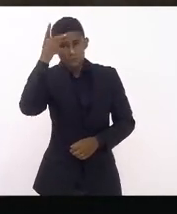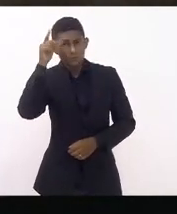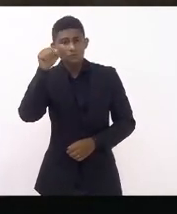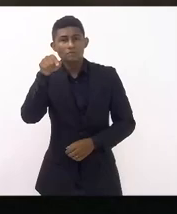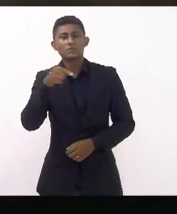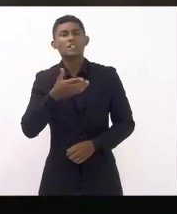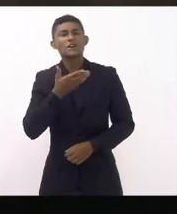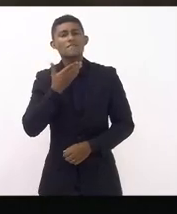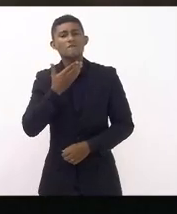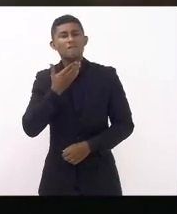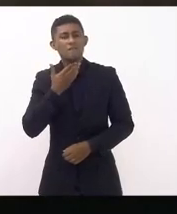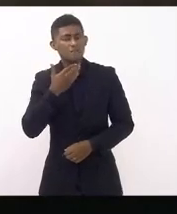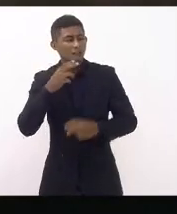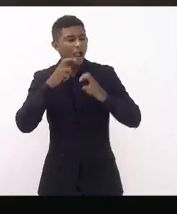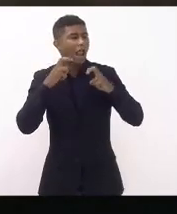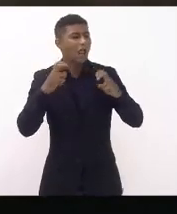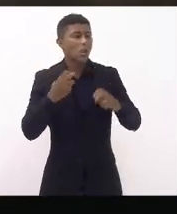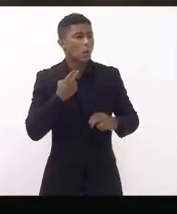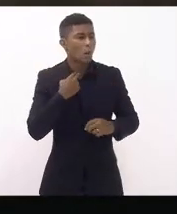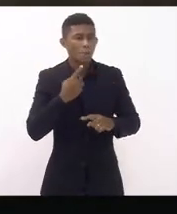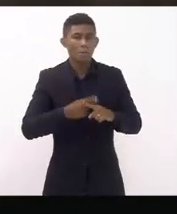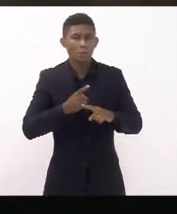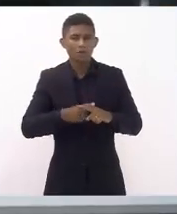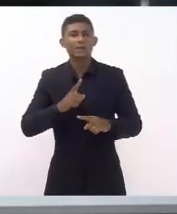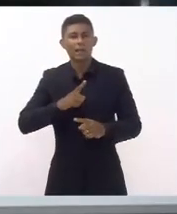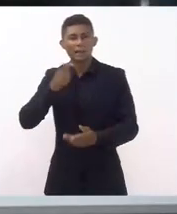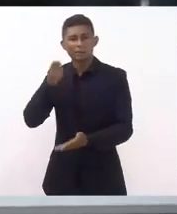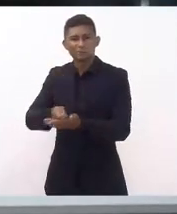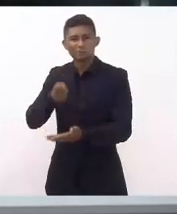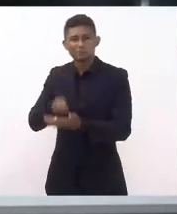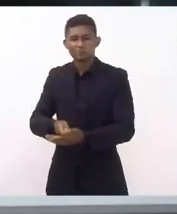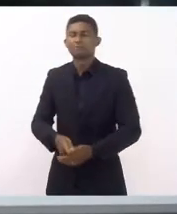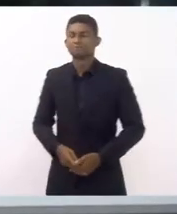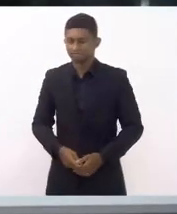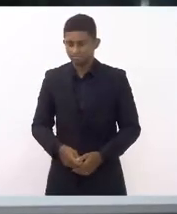que vem gente para puni-los. Muito obrigado, presidenta.